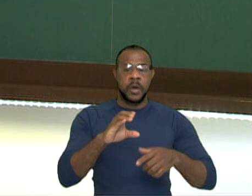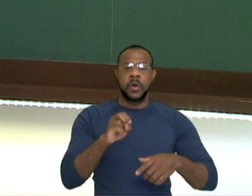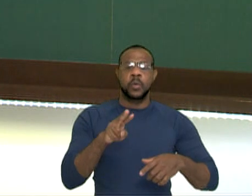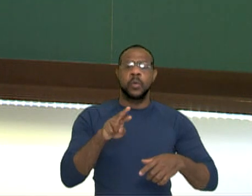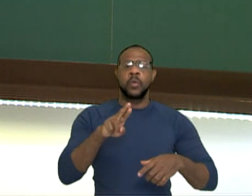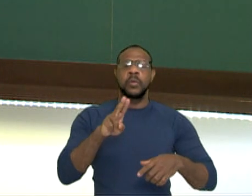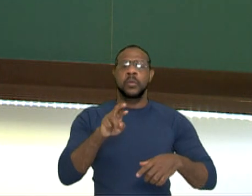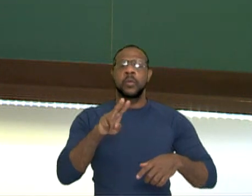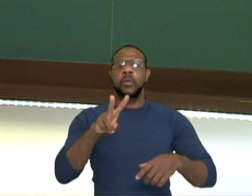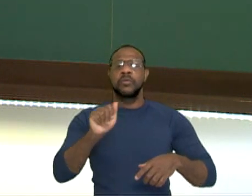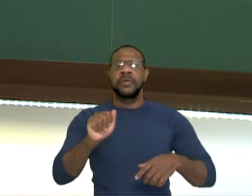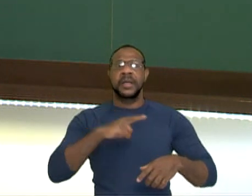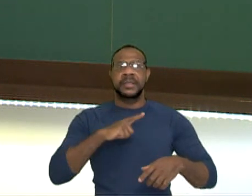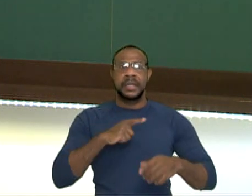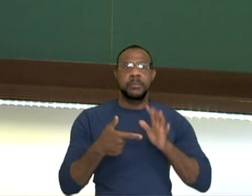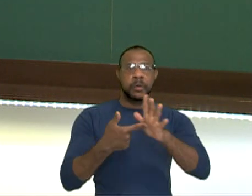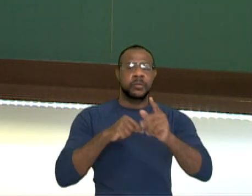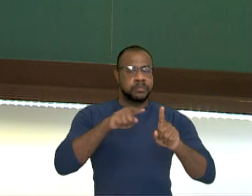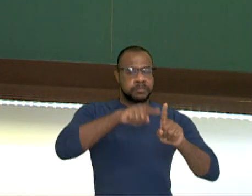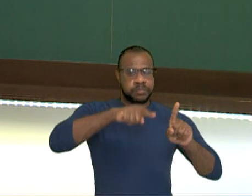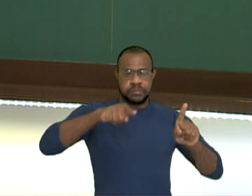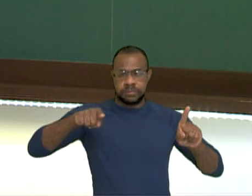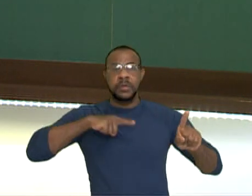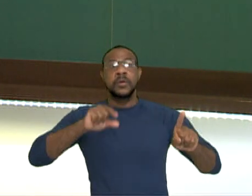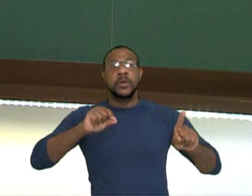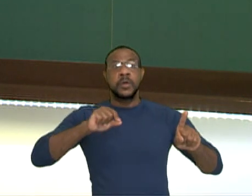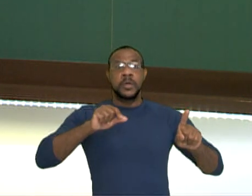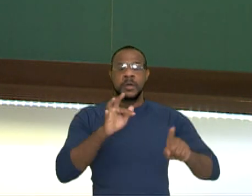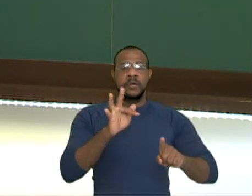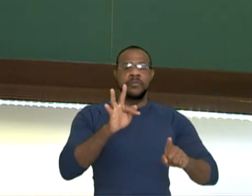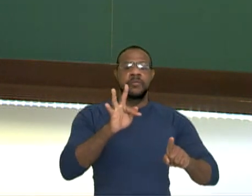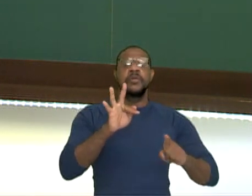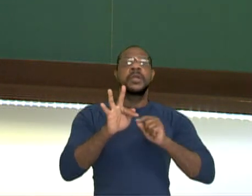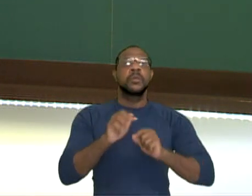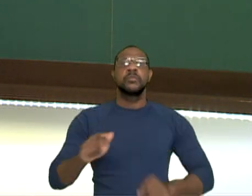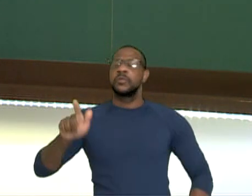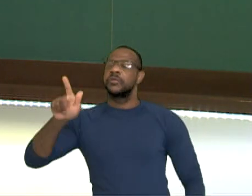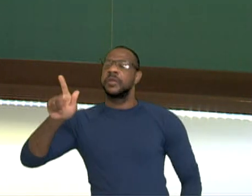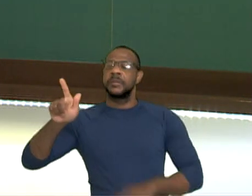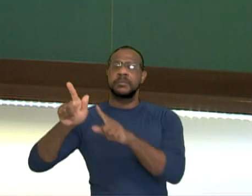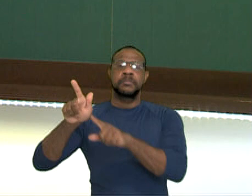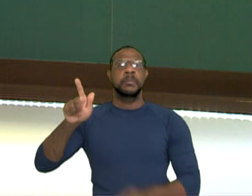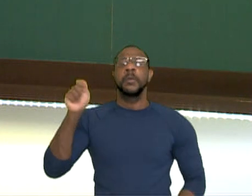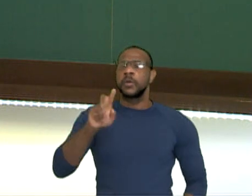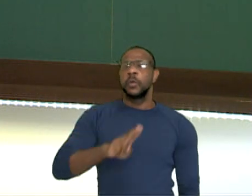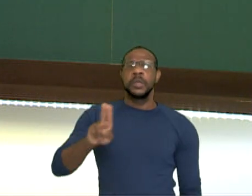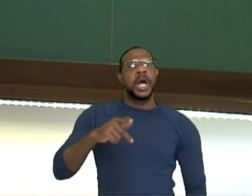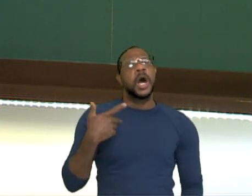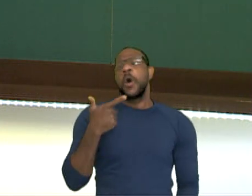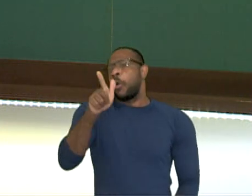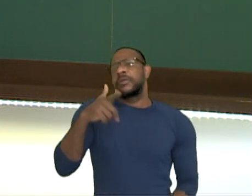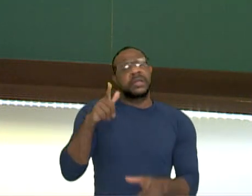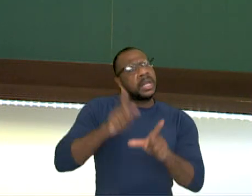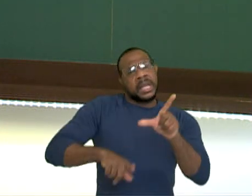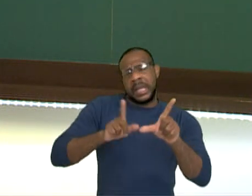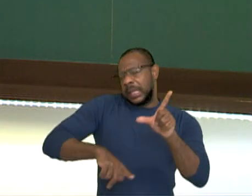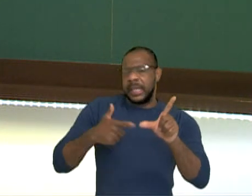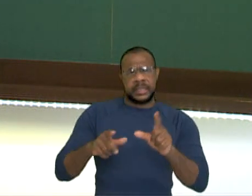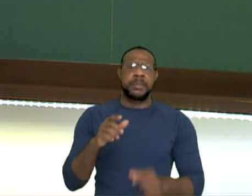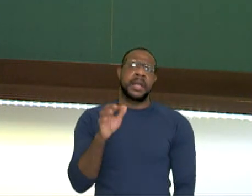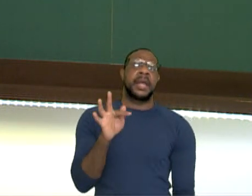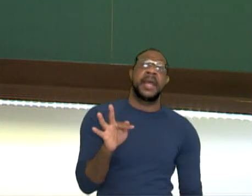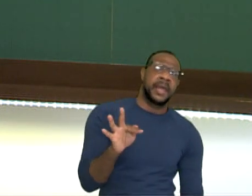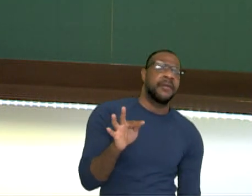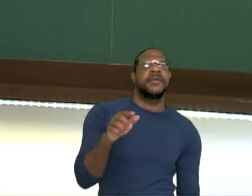tem a representação gráfica de uma função g. Então, eu posso usar outras letras, tá? Eu posso usar f de